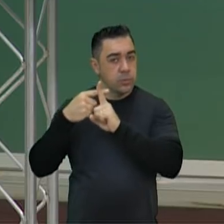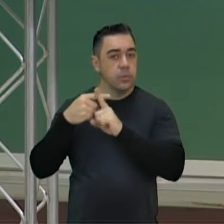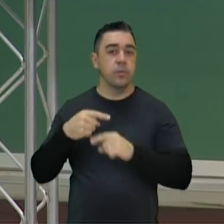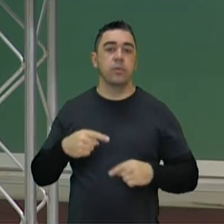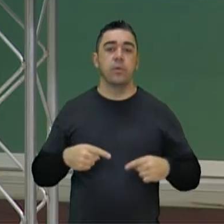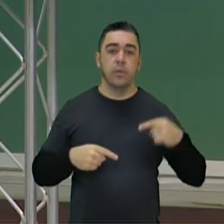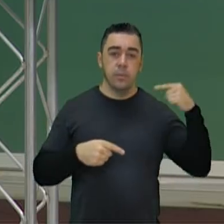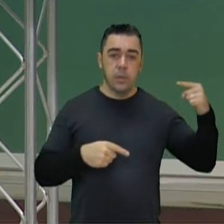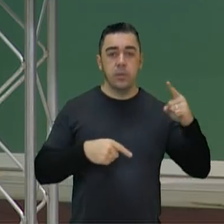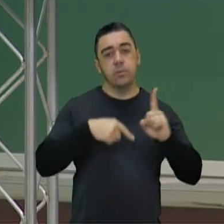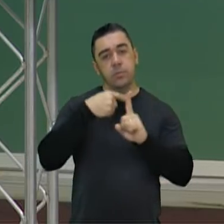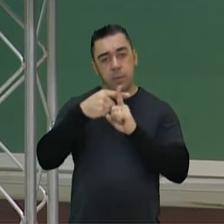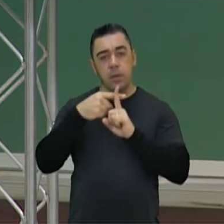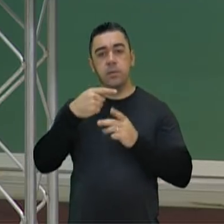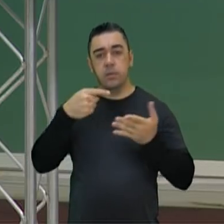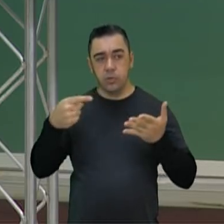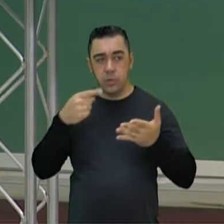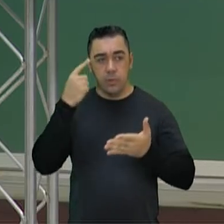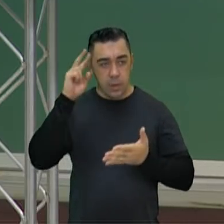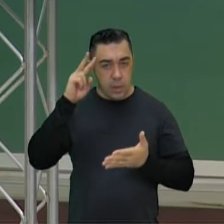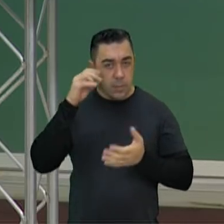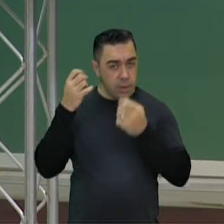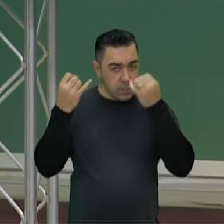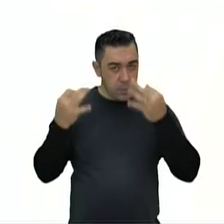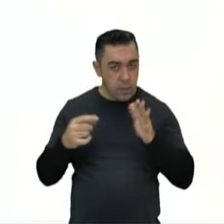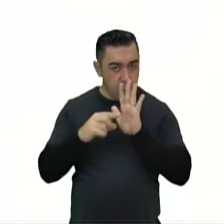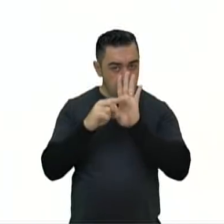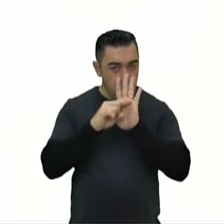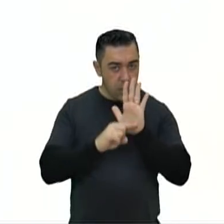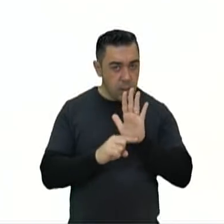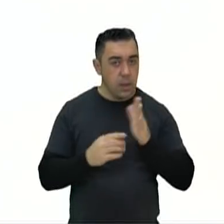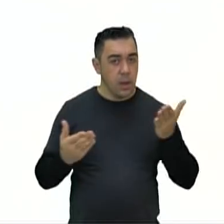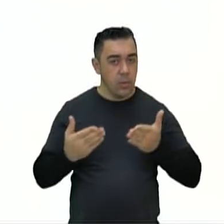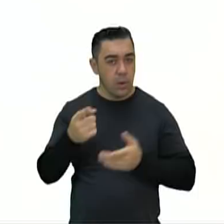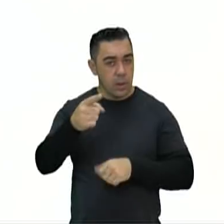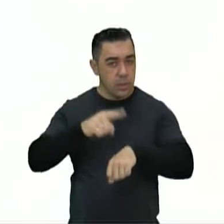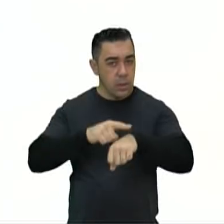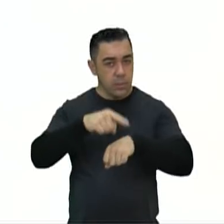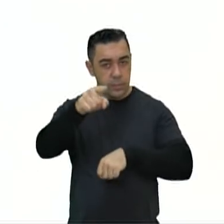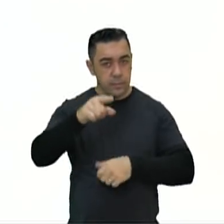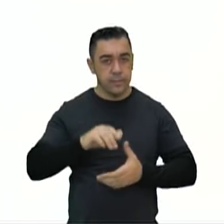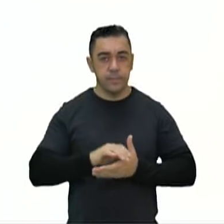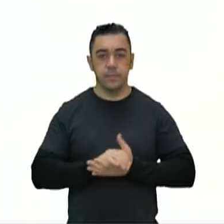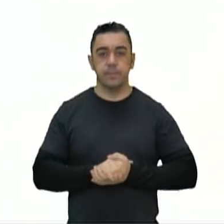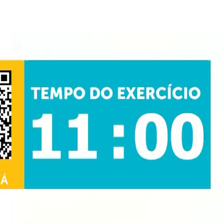negativo, conforme a regra que foi passada agora há pouco. Tempo para resolver o problema.